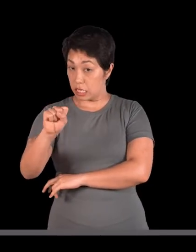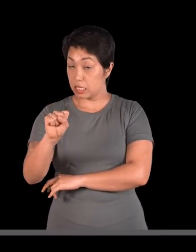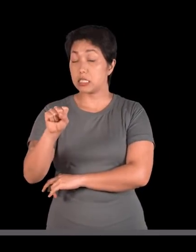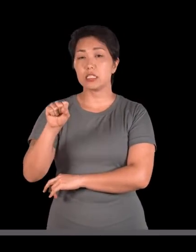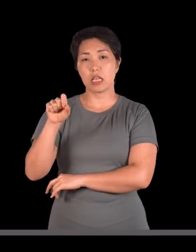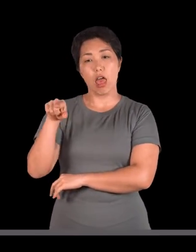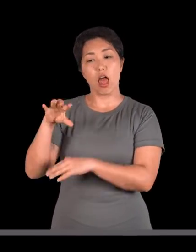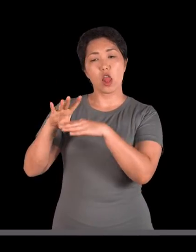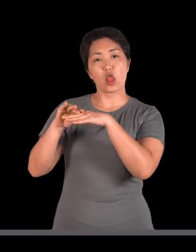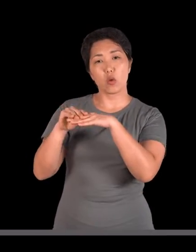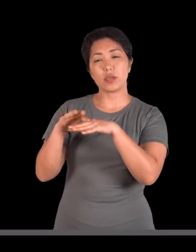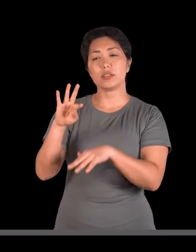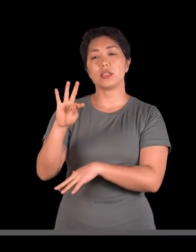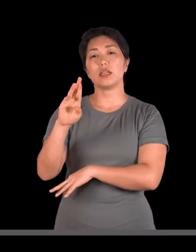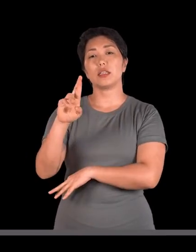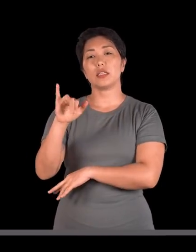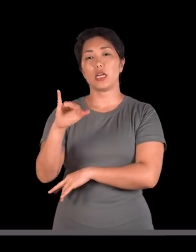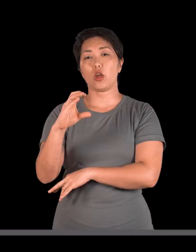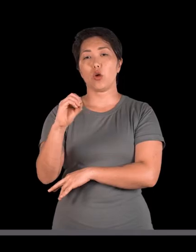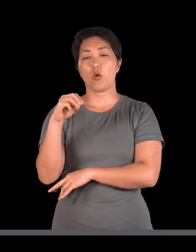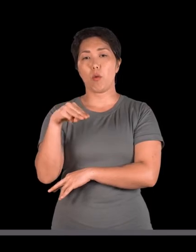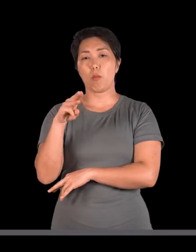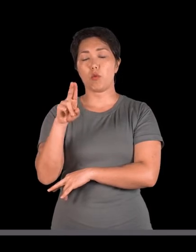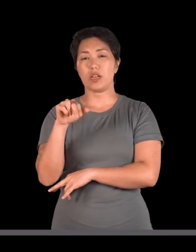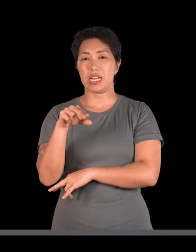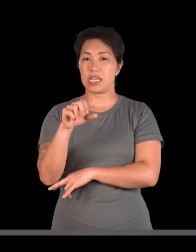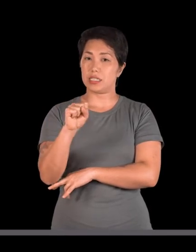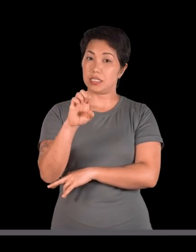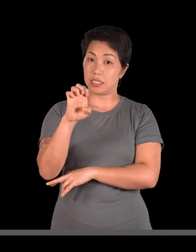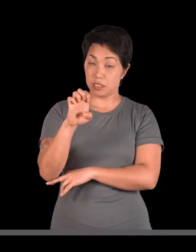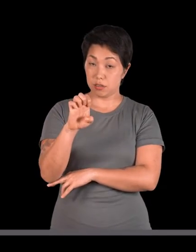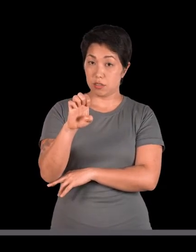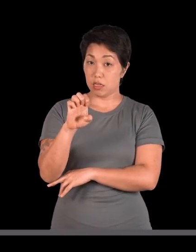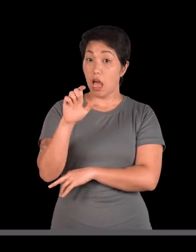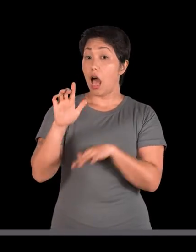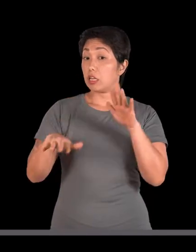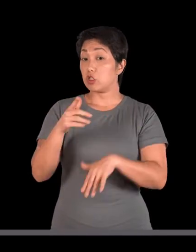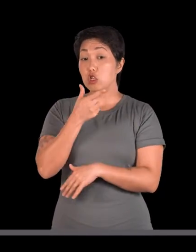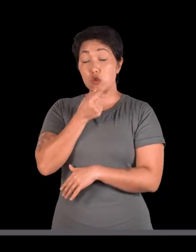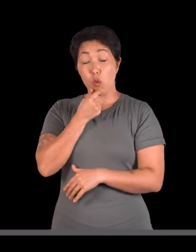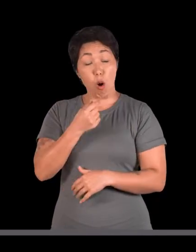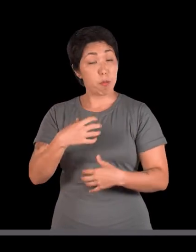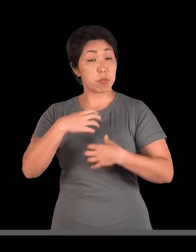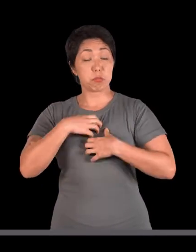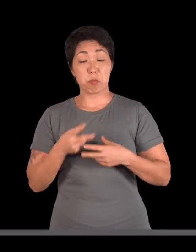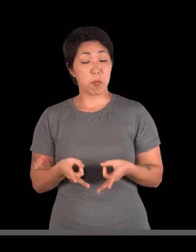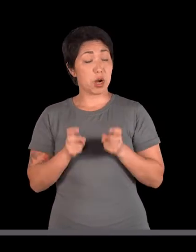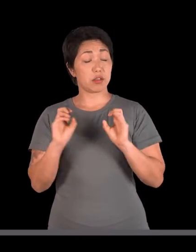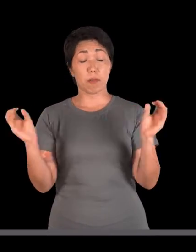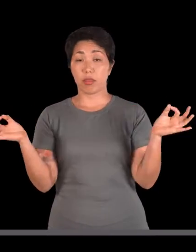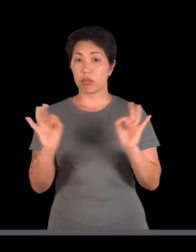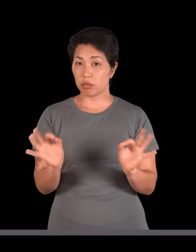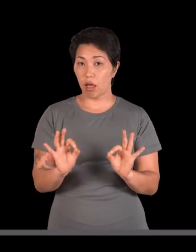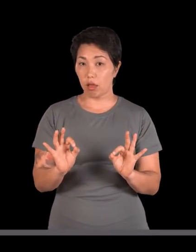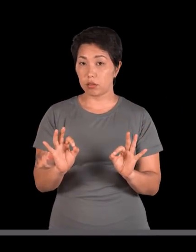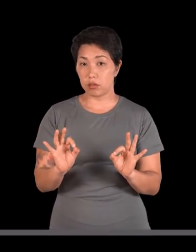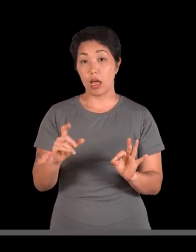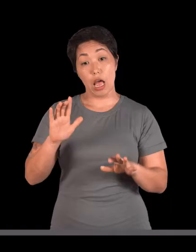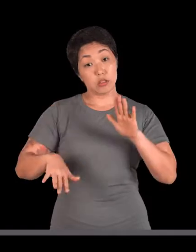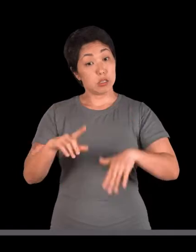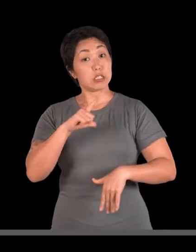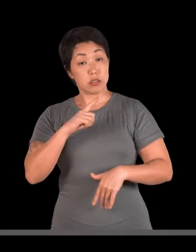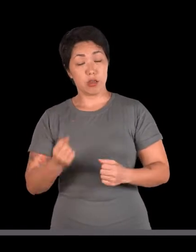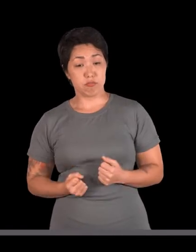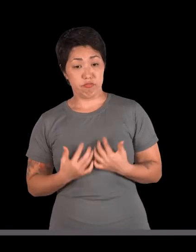A tricomoníase, em muitos homens, ela é assintomática. Então, olha aí o problema. O cara está com a infecção, mas ele não